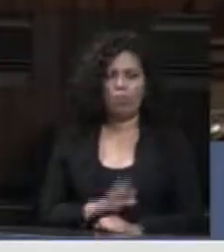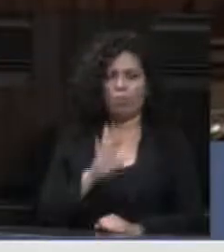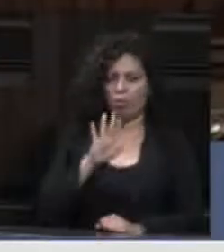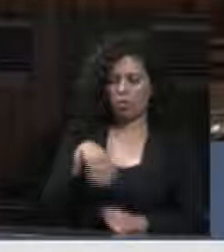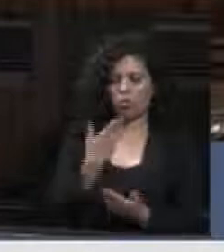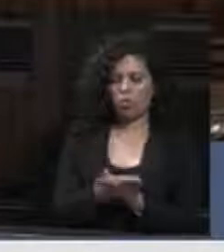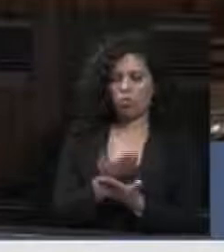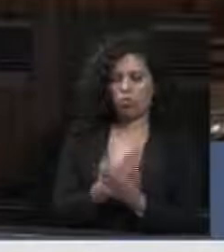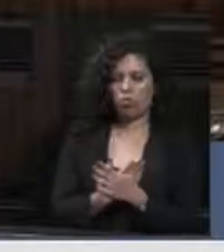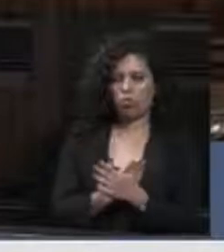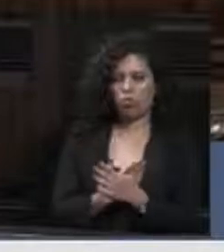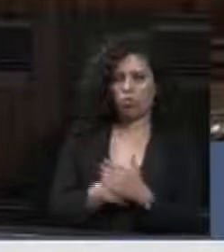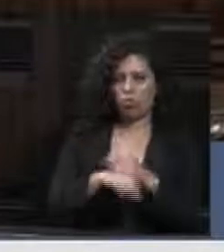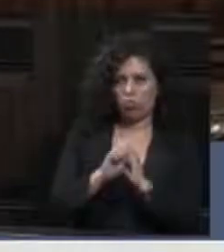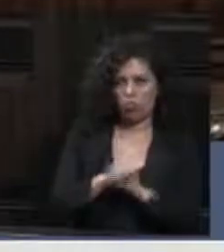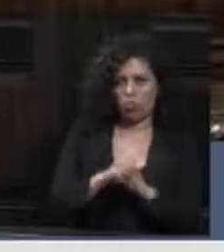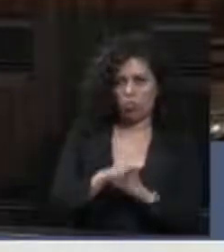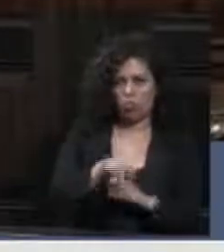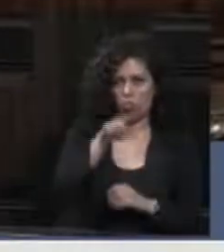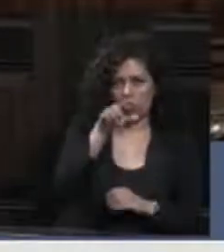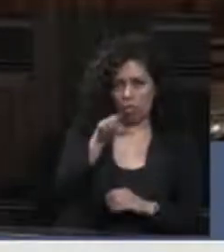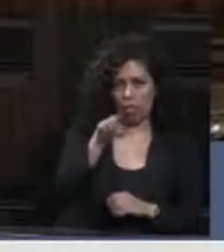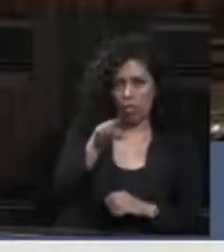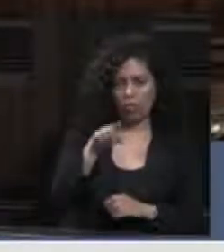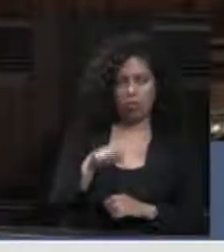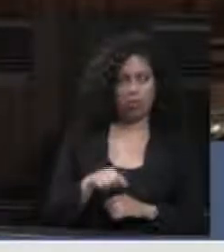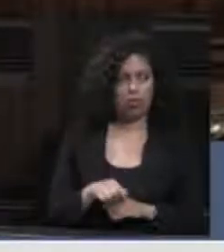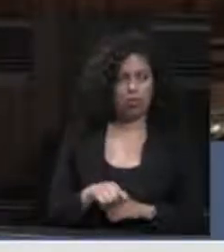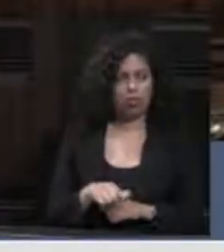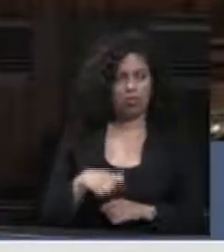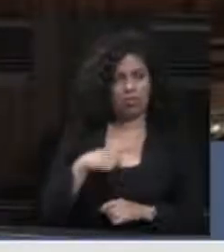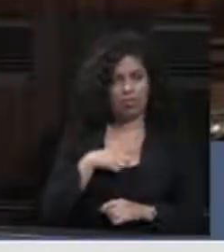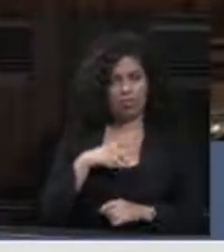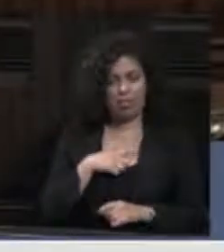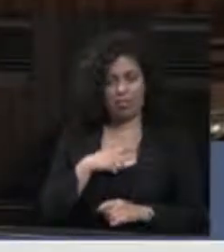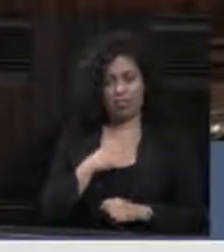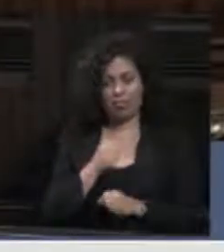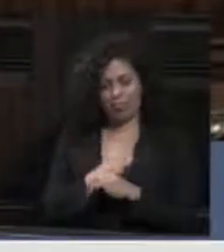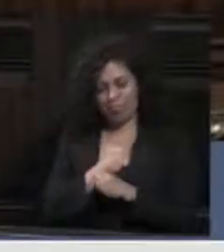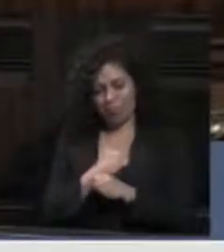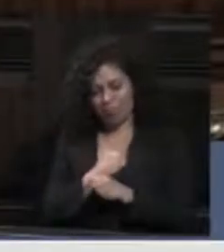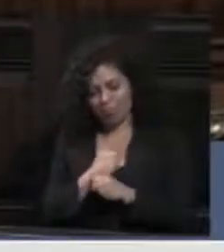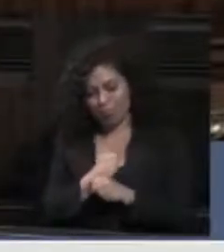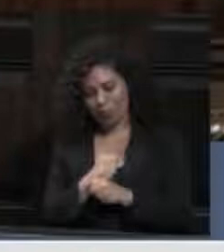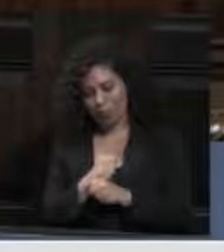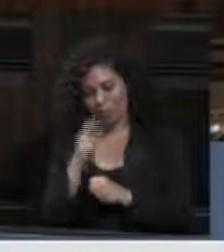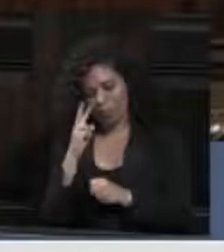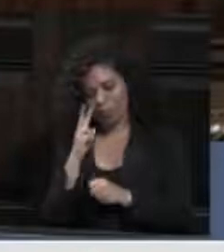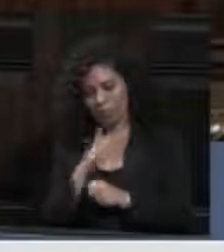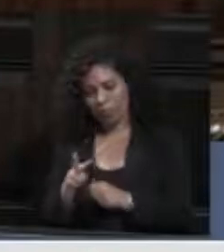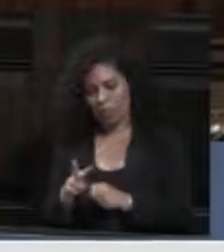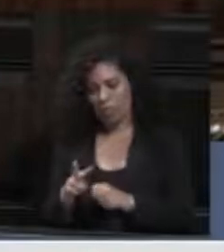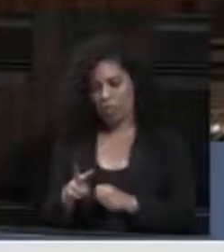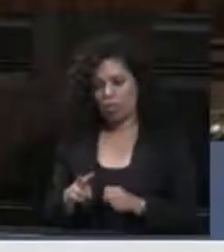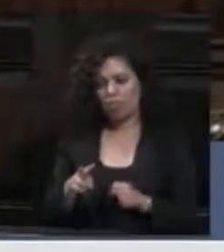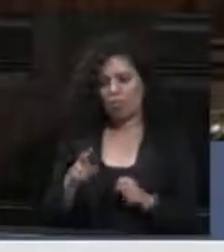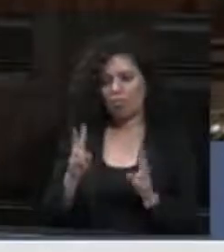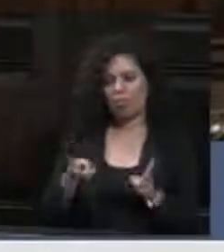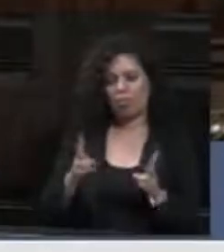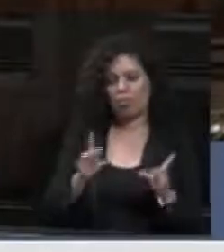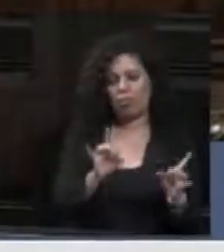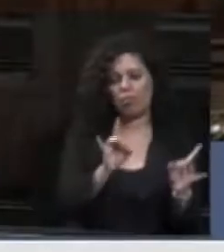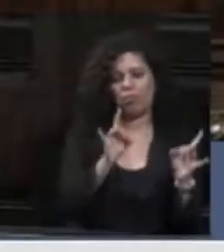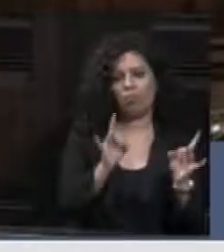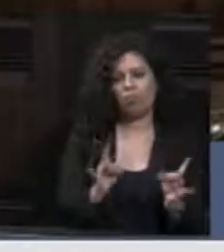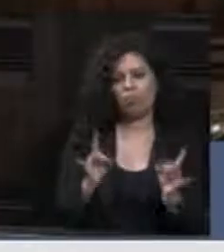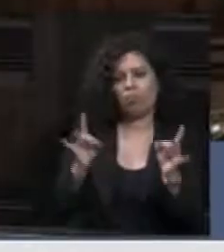escola Antônio Sarlo enfrenta há muito tempo um abandono sistemático, contumaz,